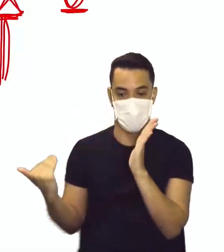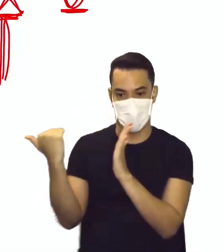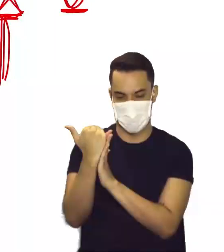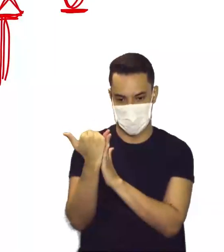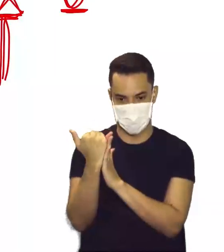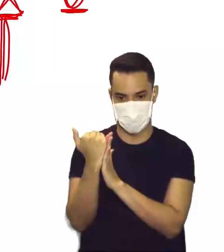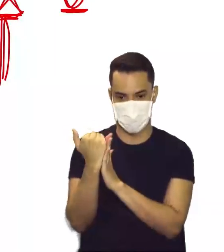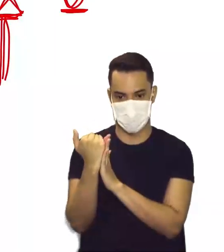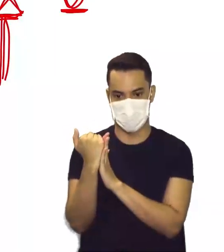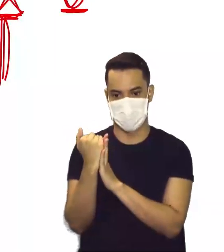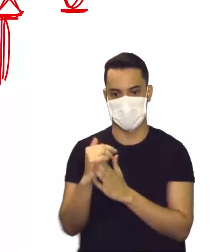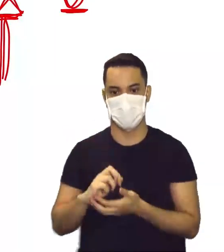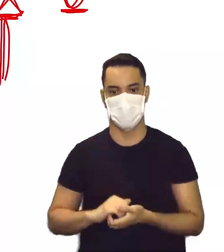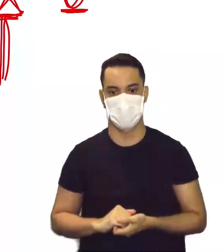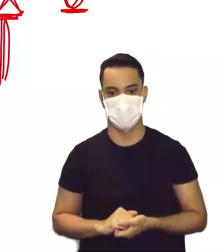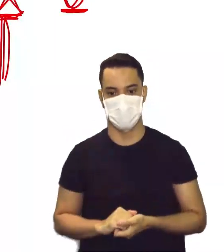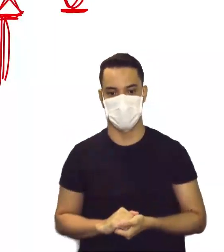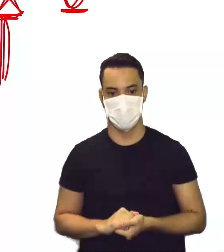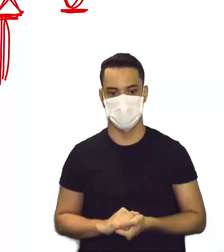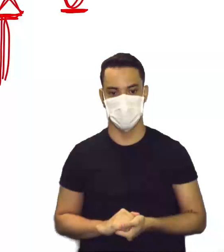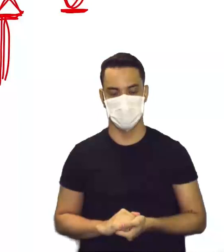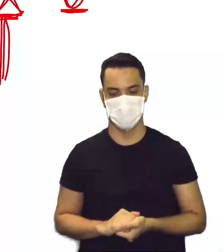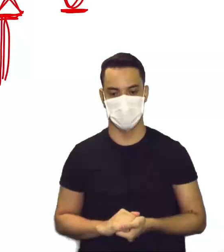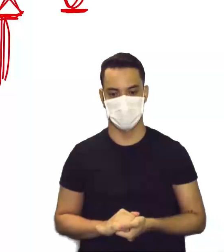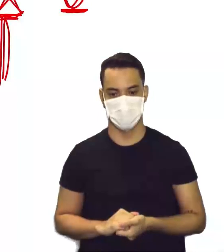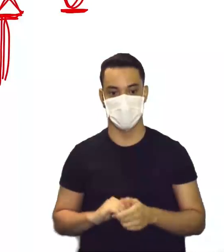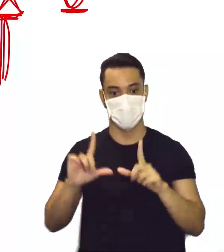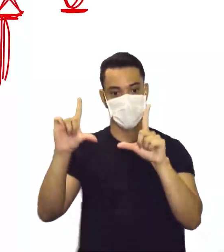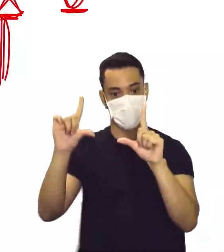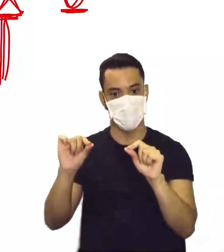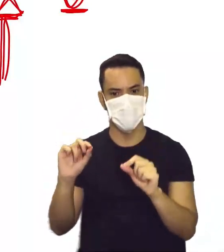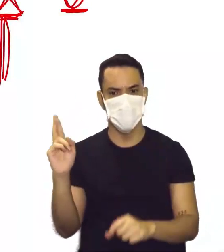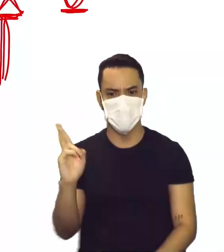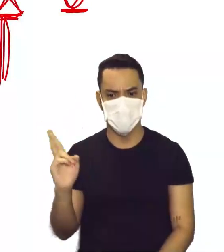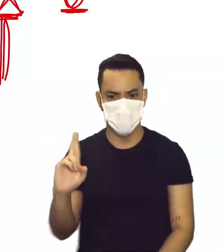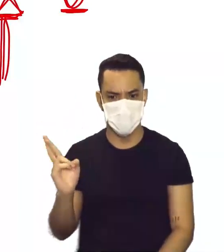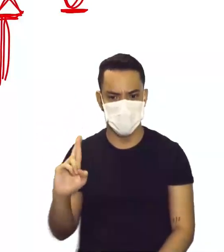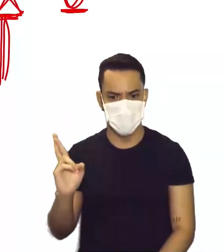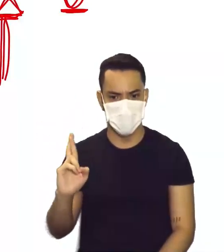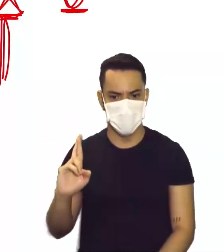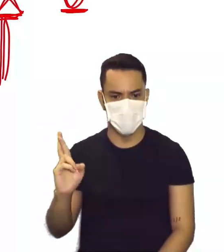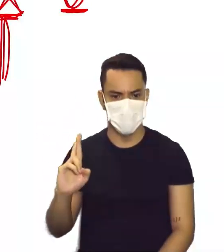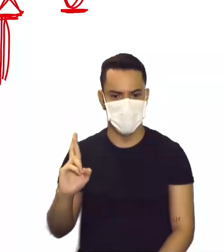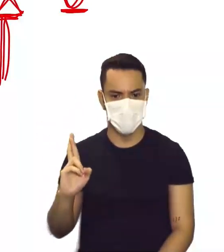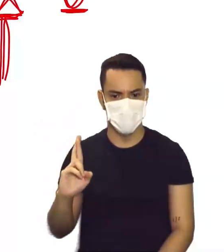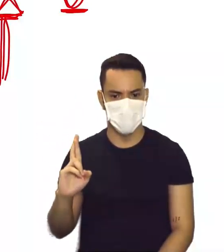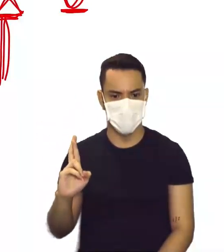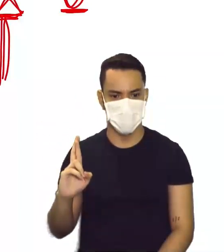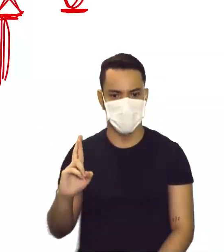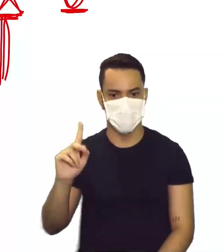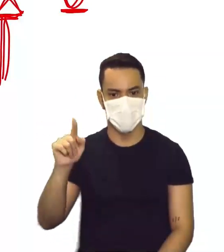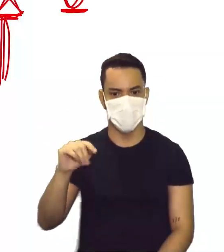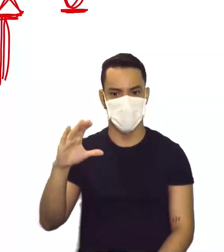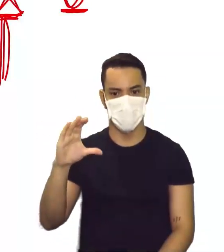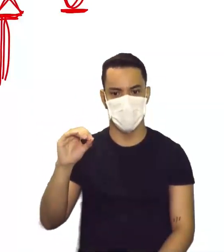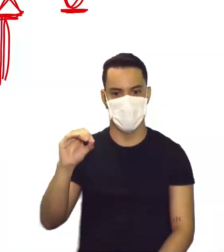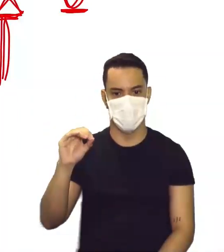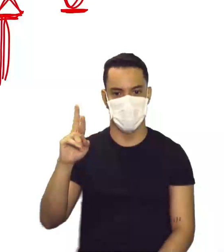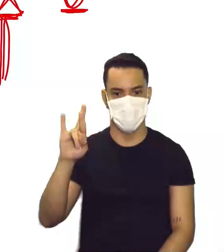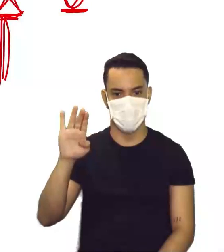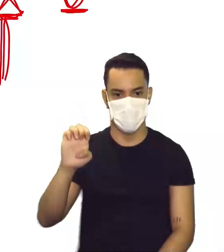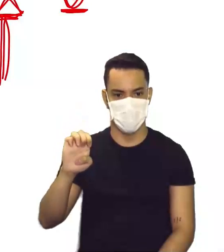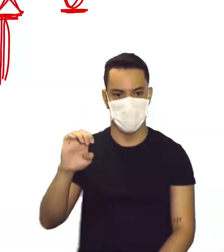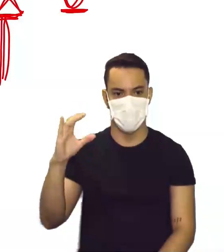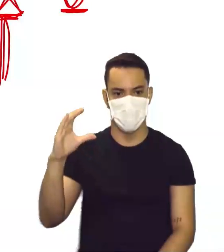ó. E aqui, vamos ver, o menor é quem? O cobre, né? Olha